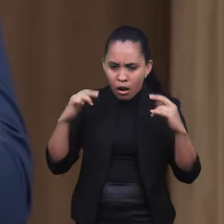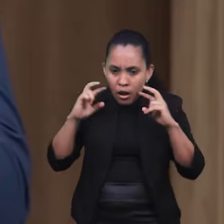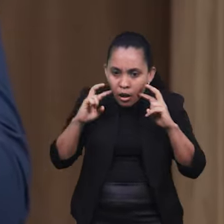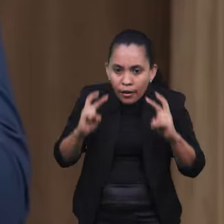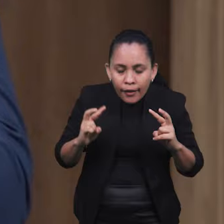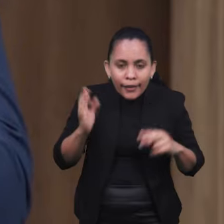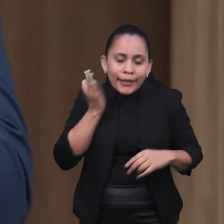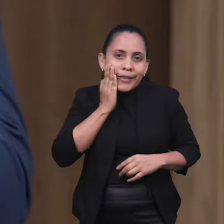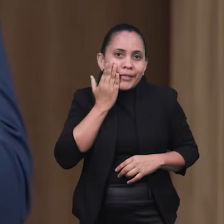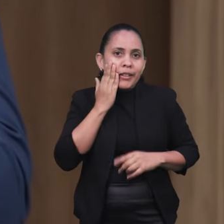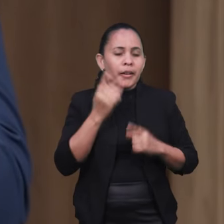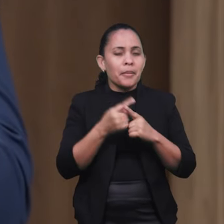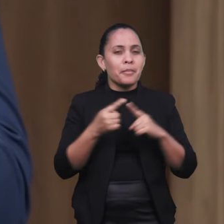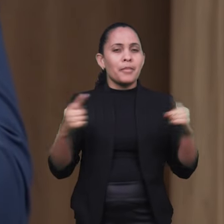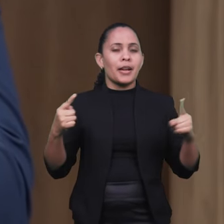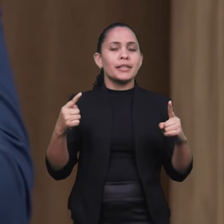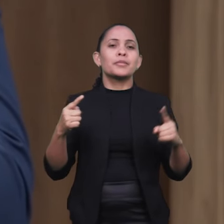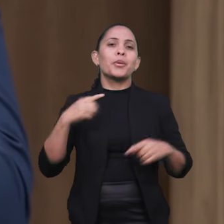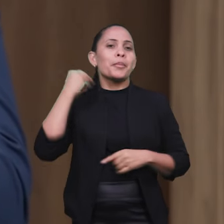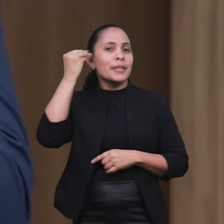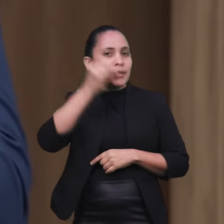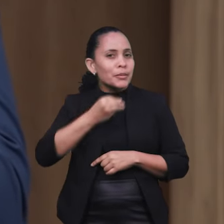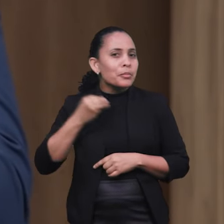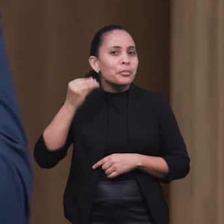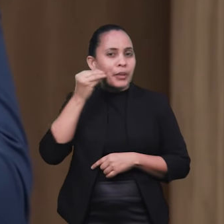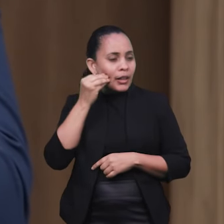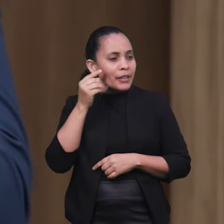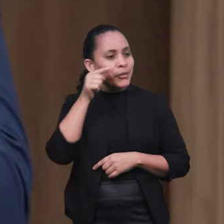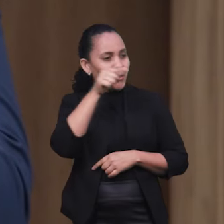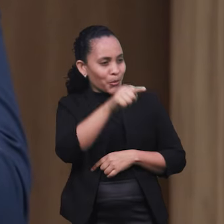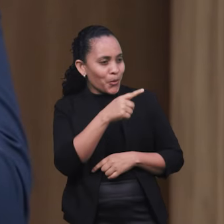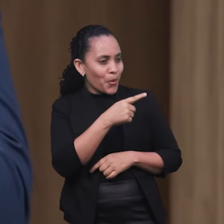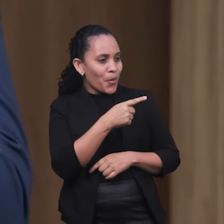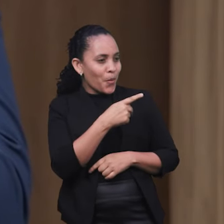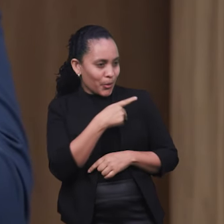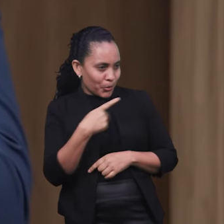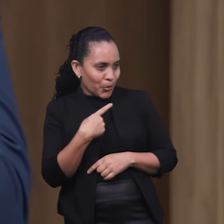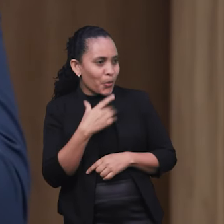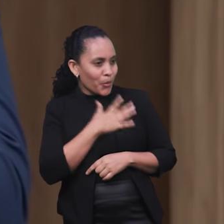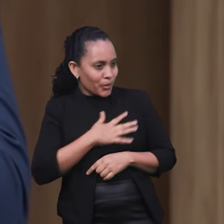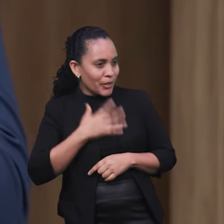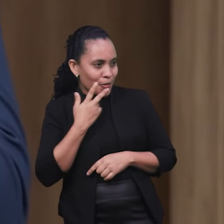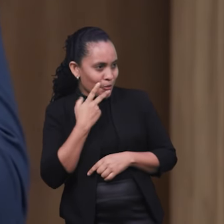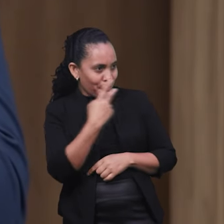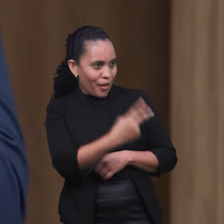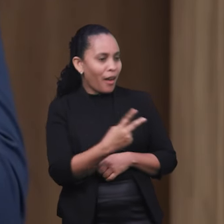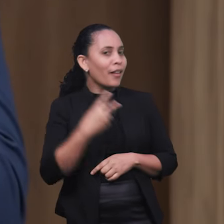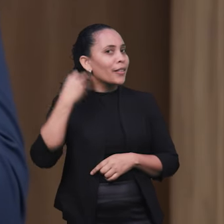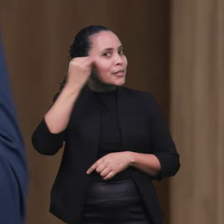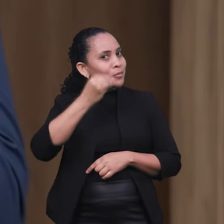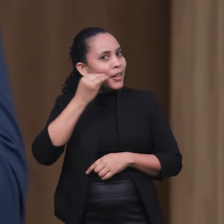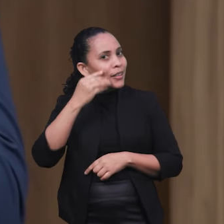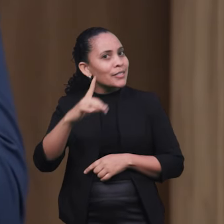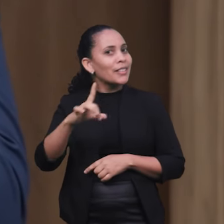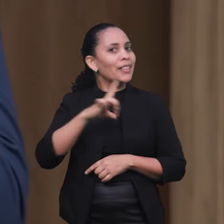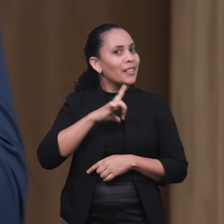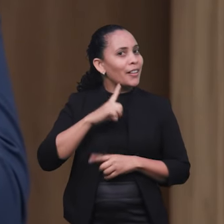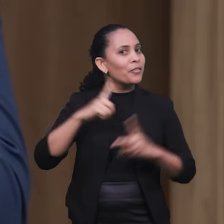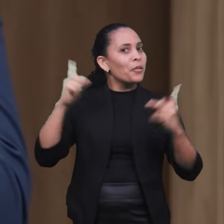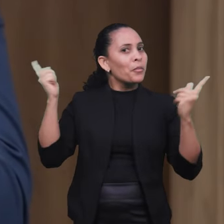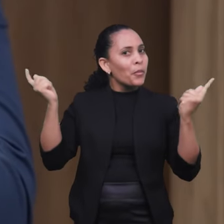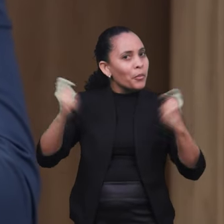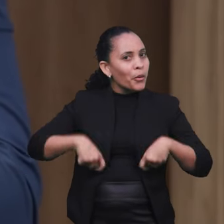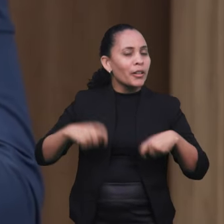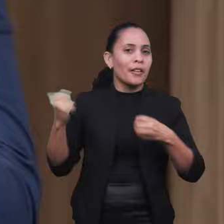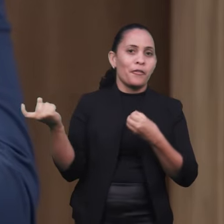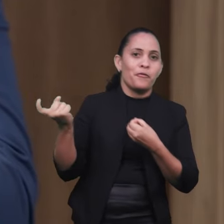puderam mensurar. Mas foi a experiência que o senhor gostaria de passar, que foi exatamente a experiência que ele teve para